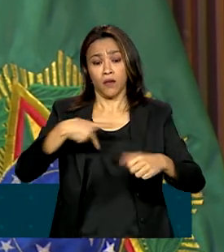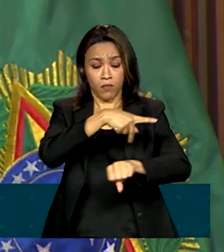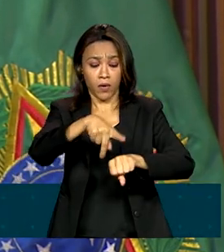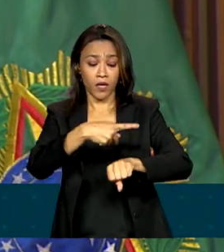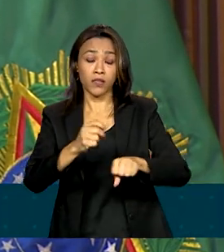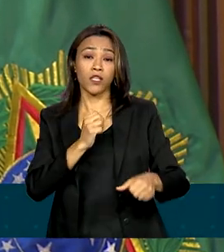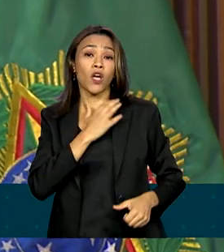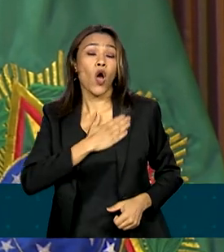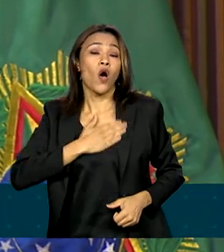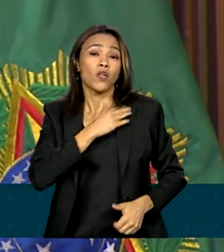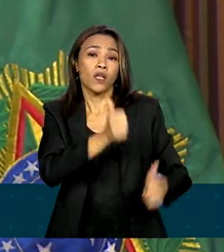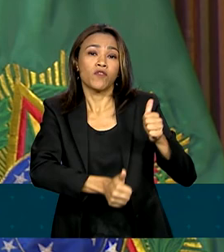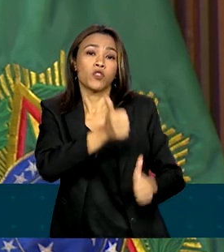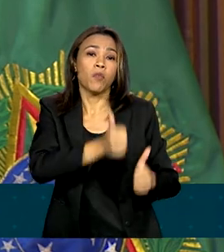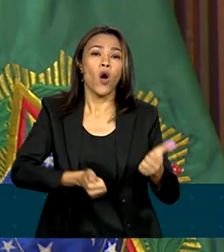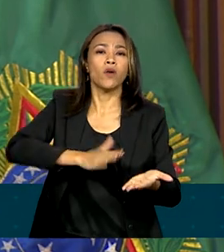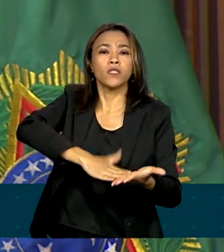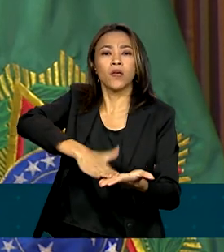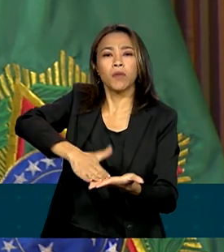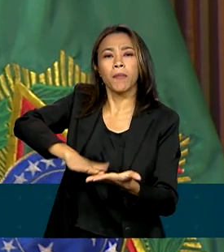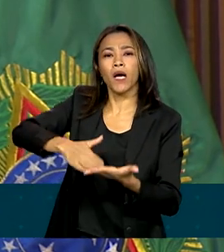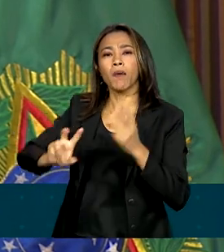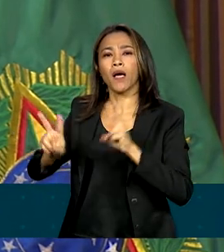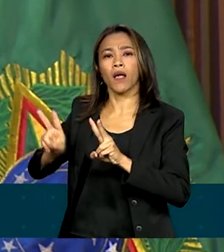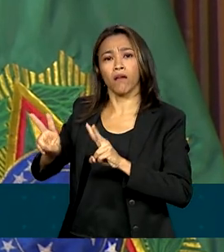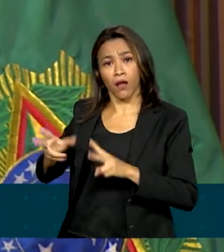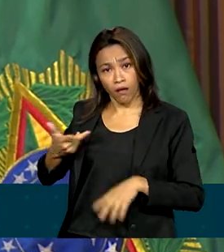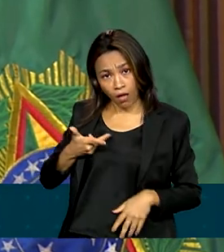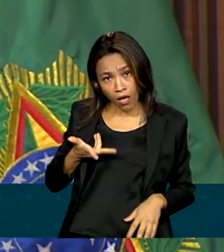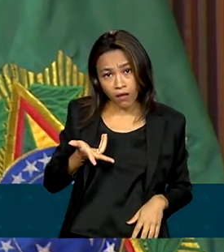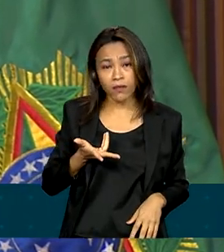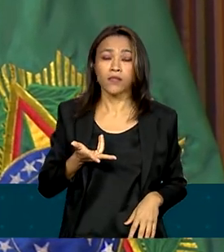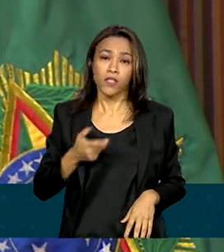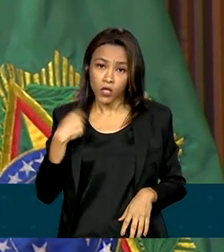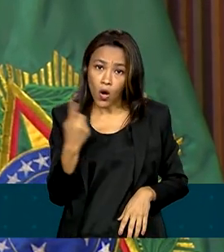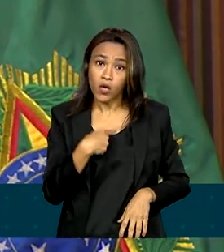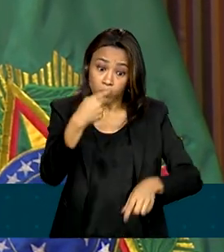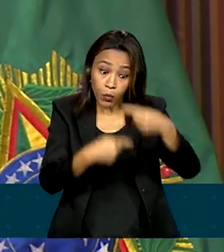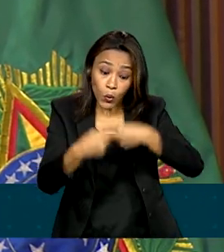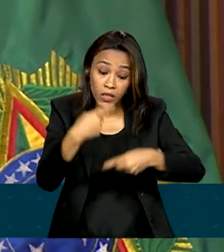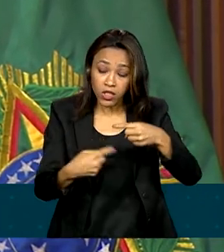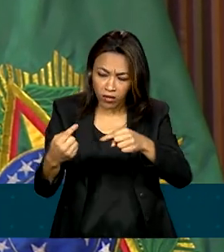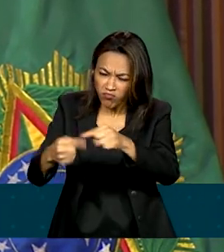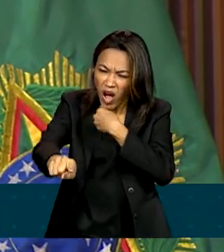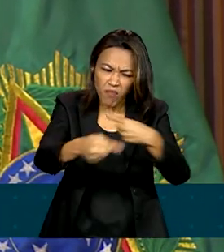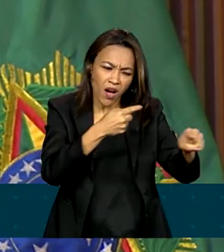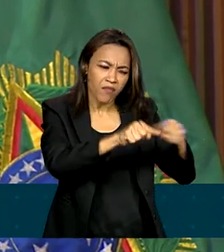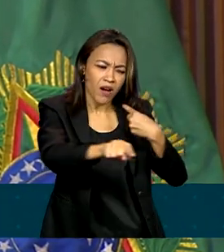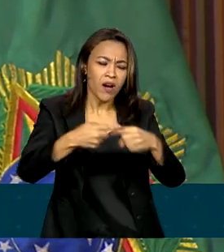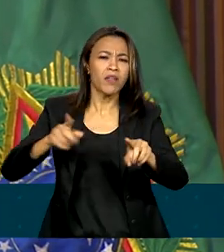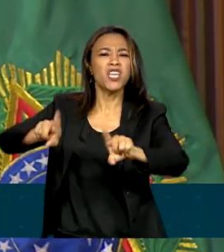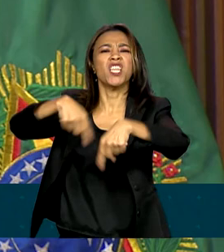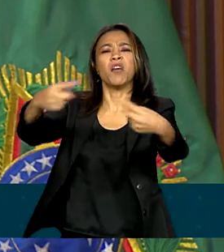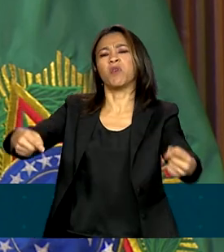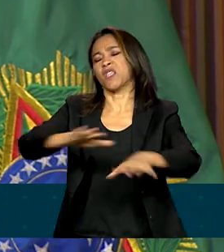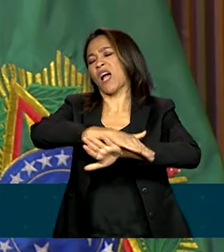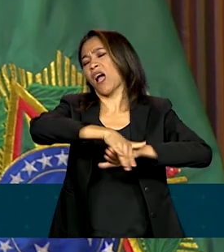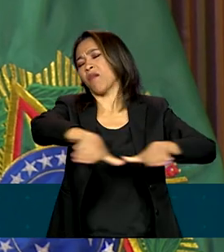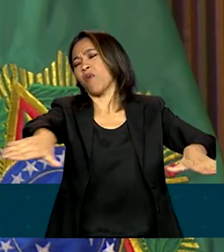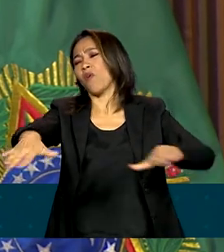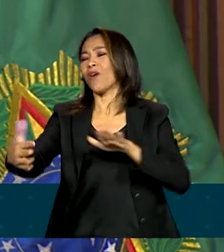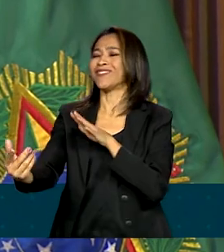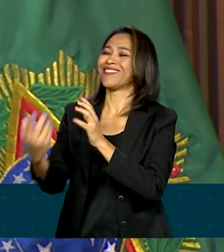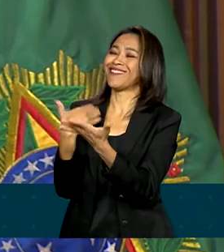futebol, gostava do samba, gostava de carnaval. A gente fazia política divergente e depois da gente se encontrava e